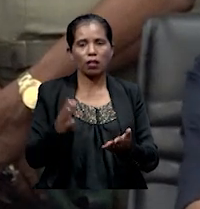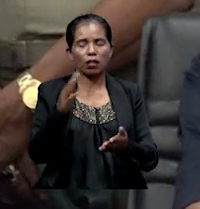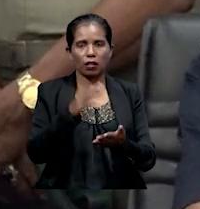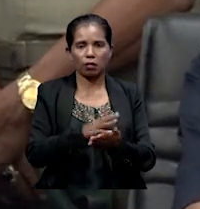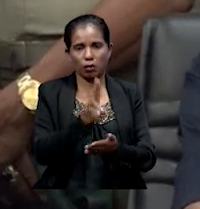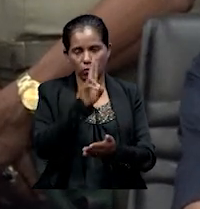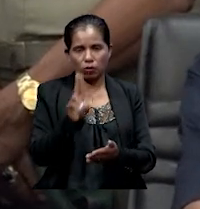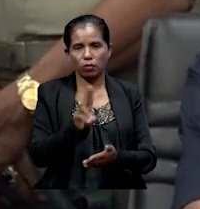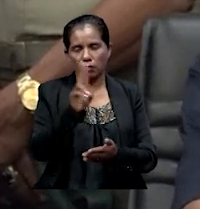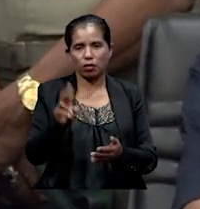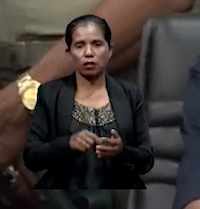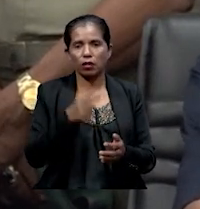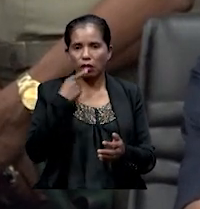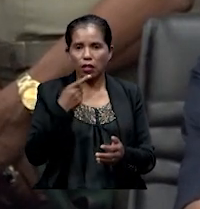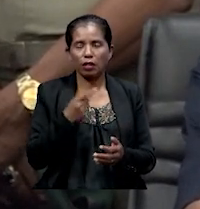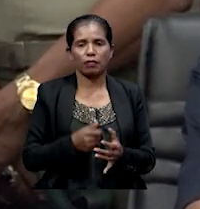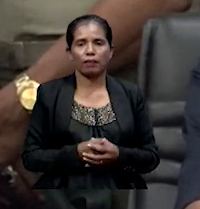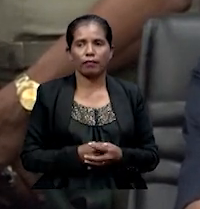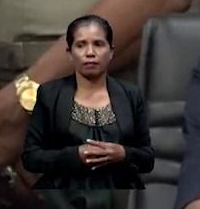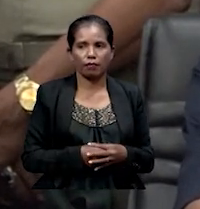Kulit senia afiau cabo.